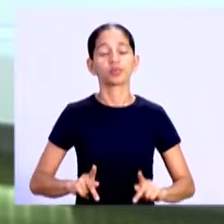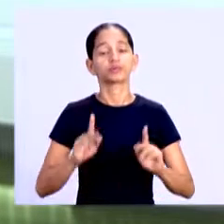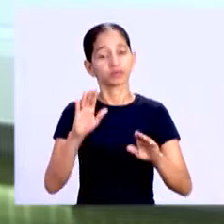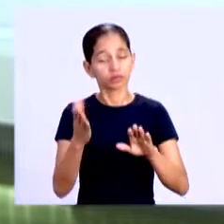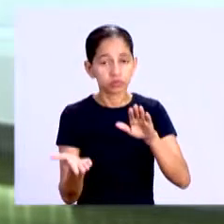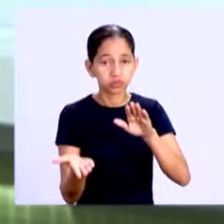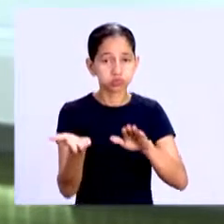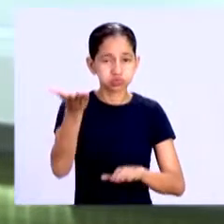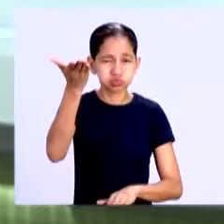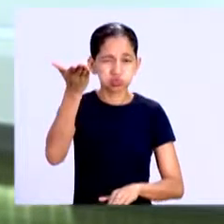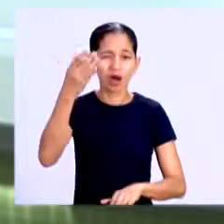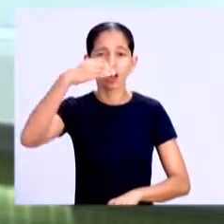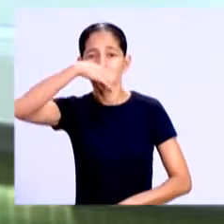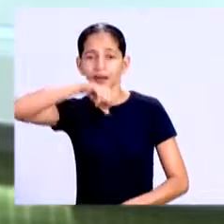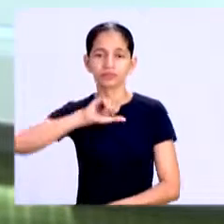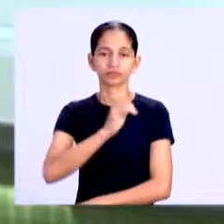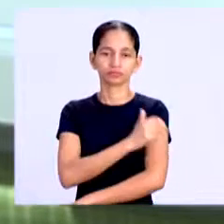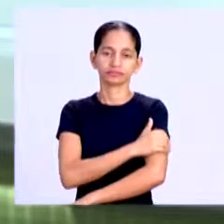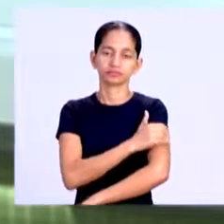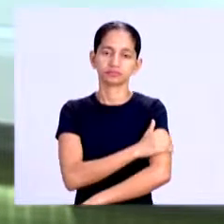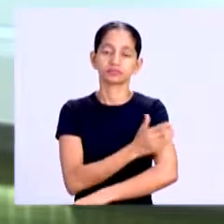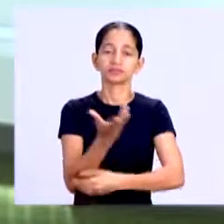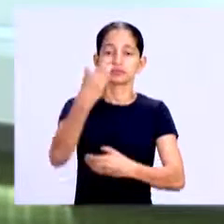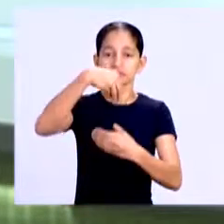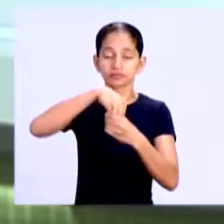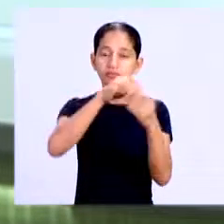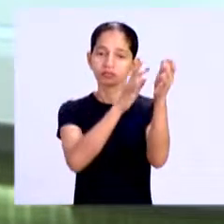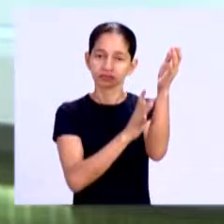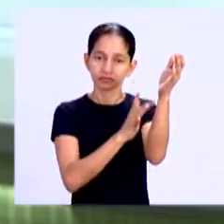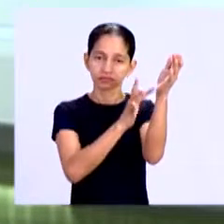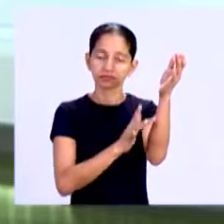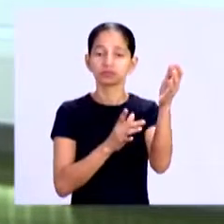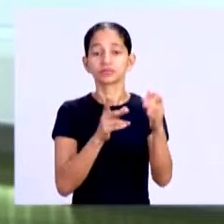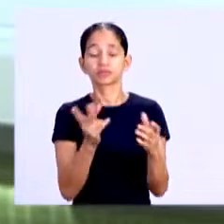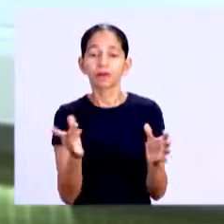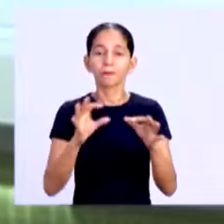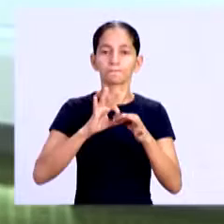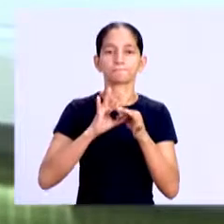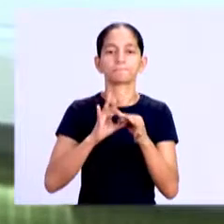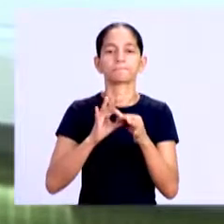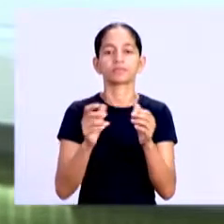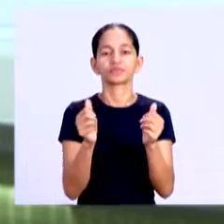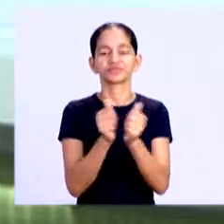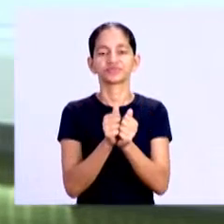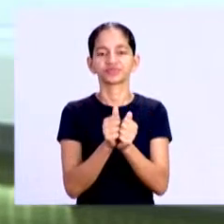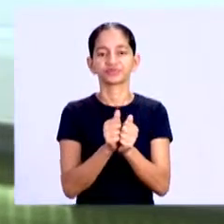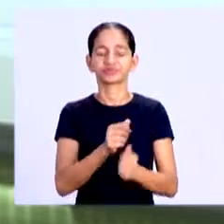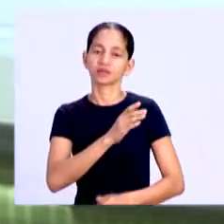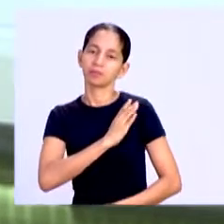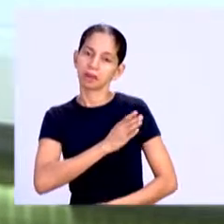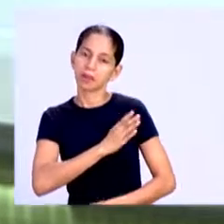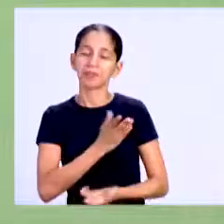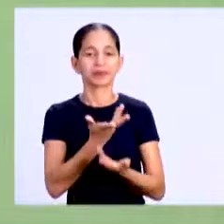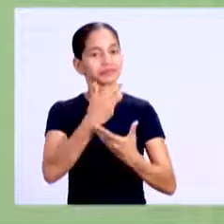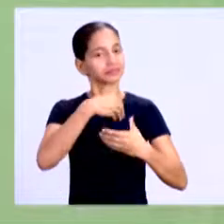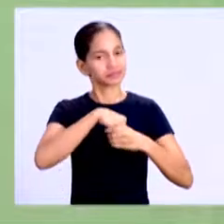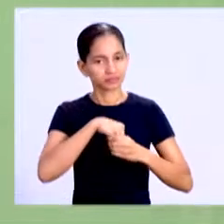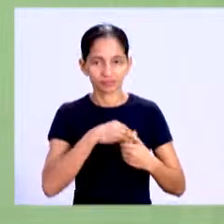pressão exercida dentro da artéria, que está conectada diretamente ao coração.